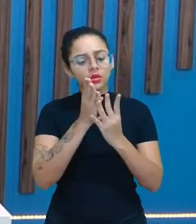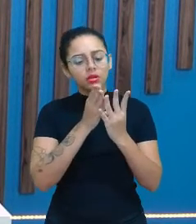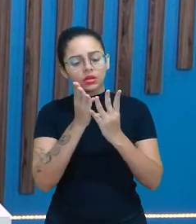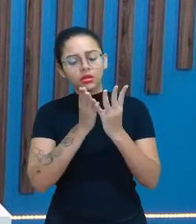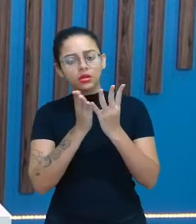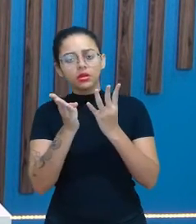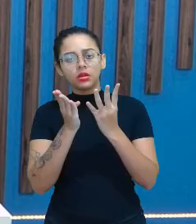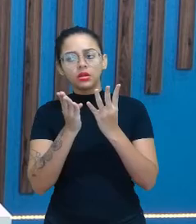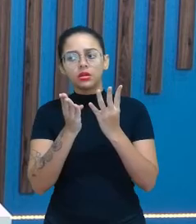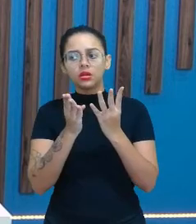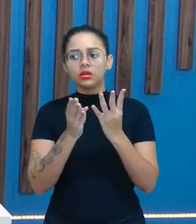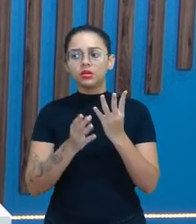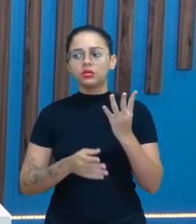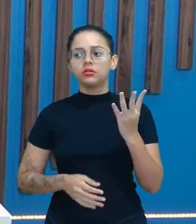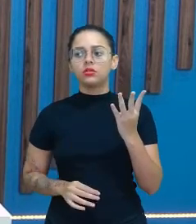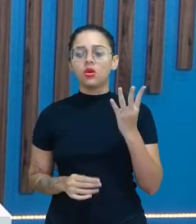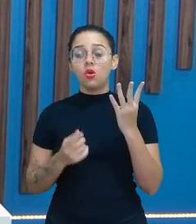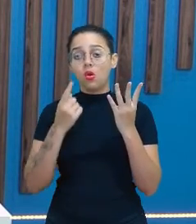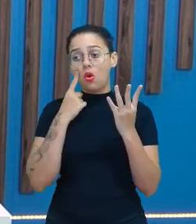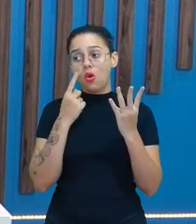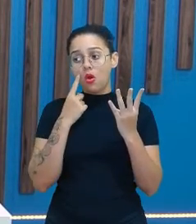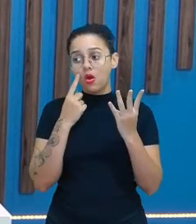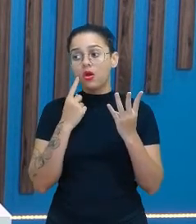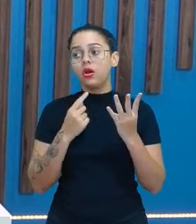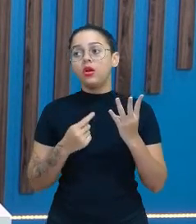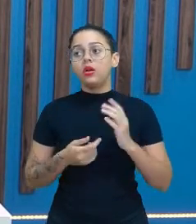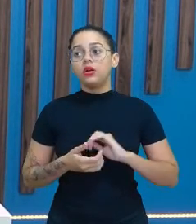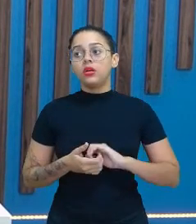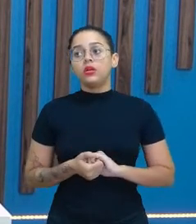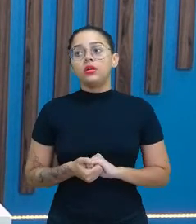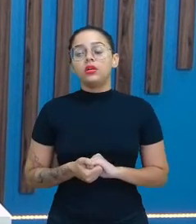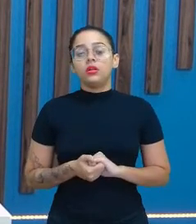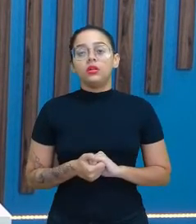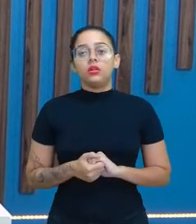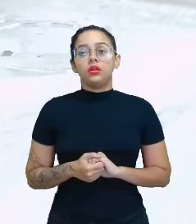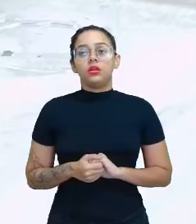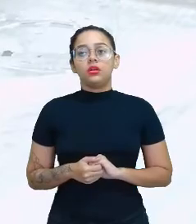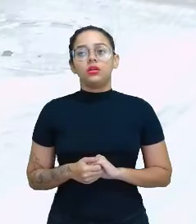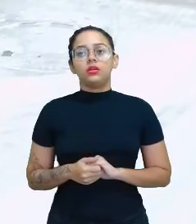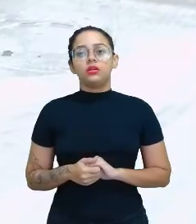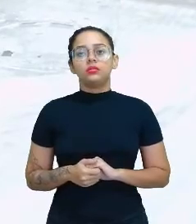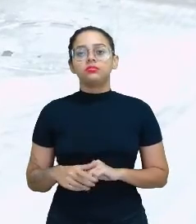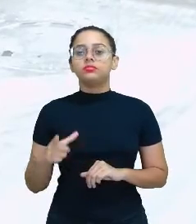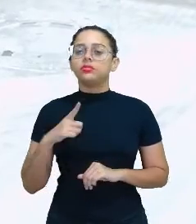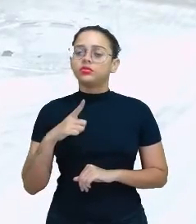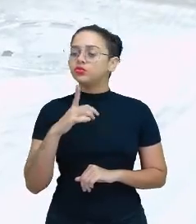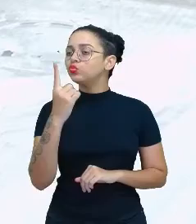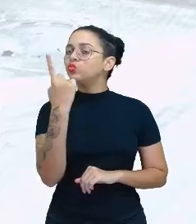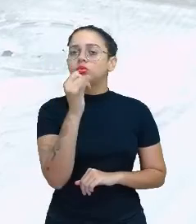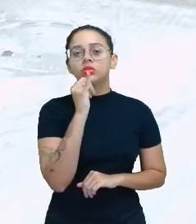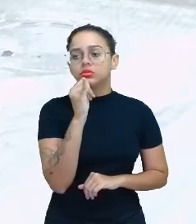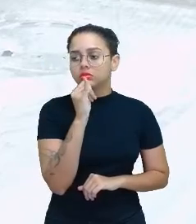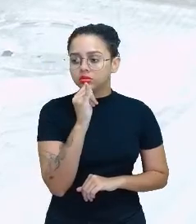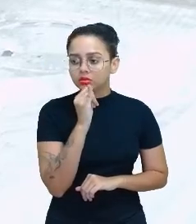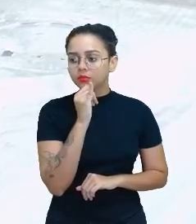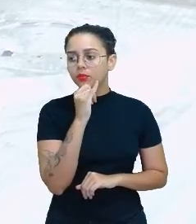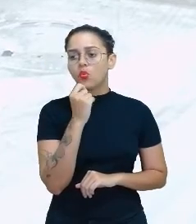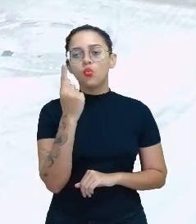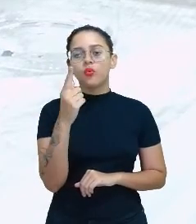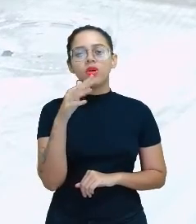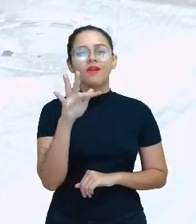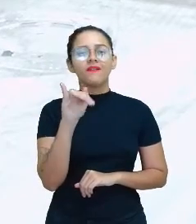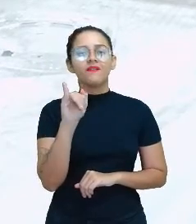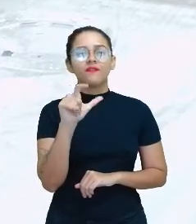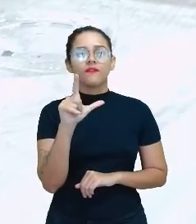pessoal ó pode jogar lá de novo Cleiton obrigado olha só eu tenho aqui um exemplo de um